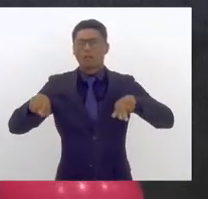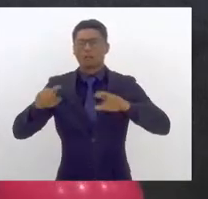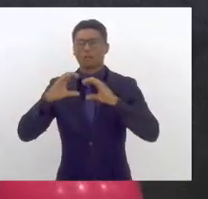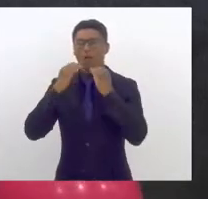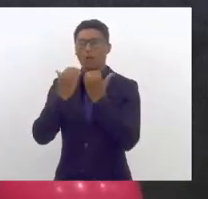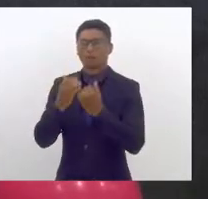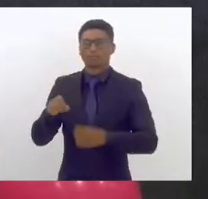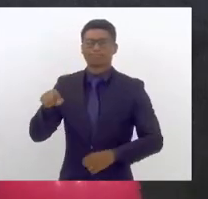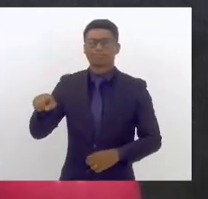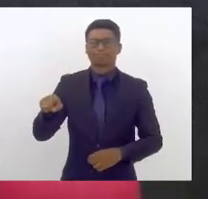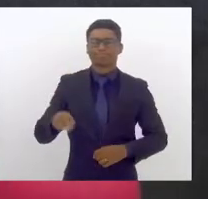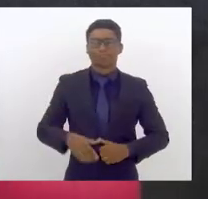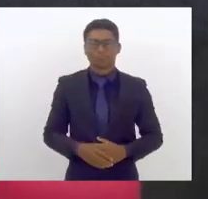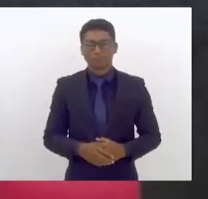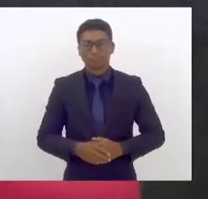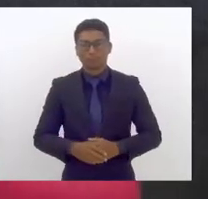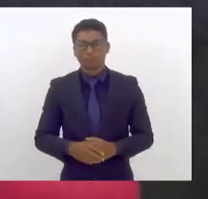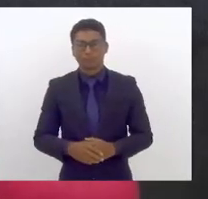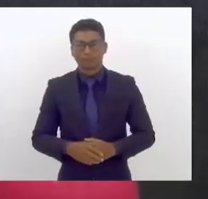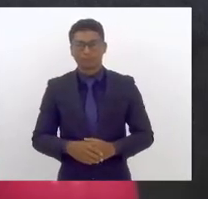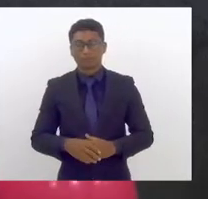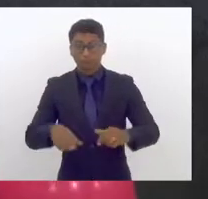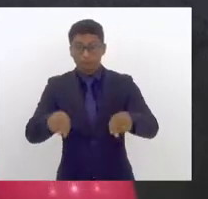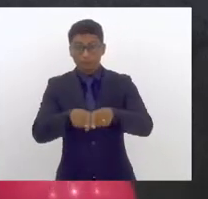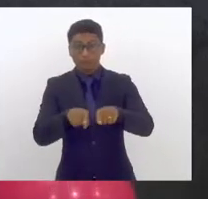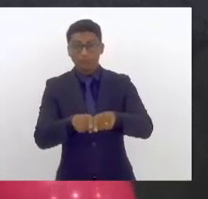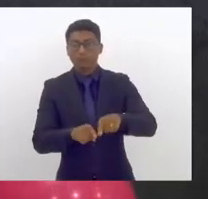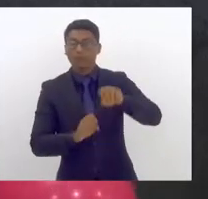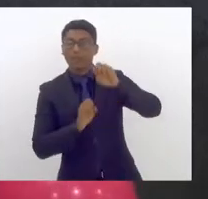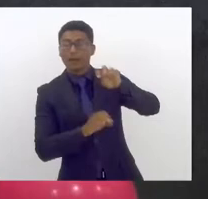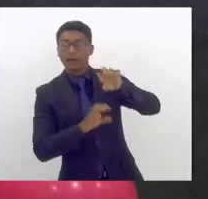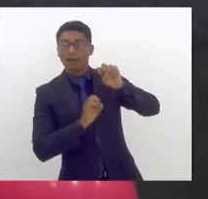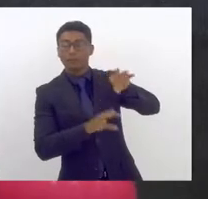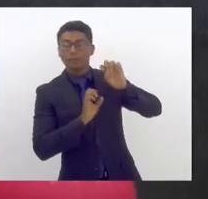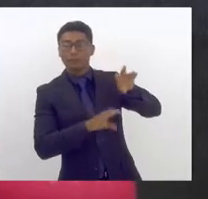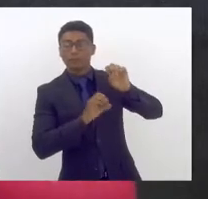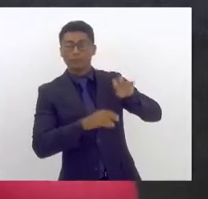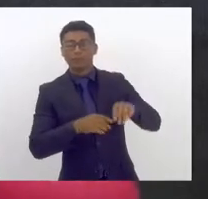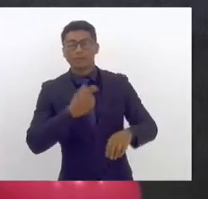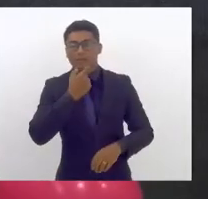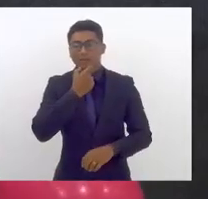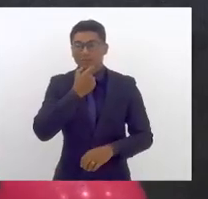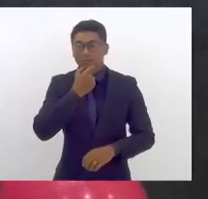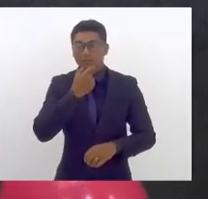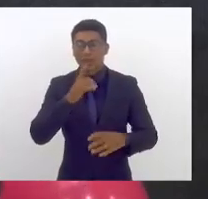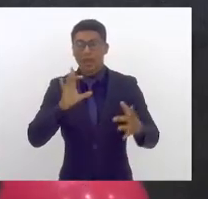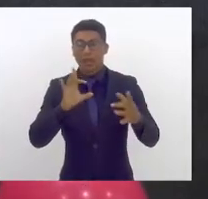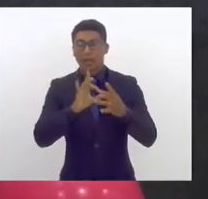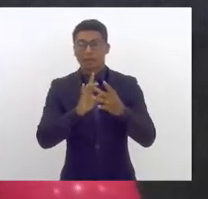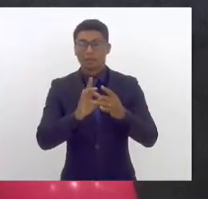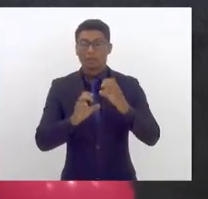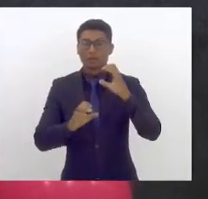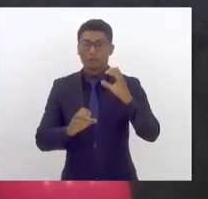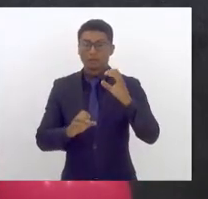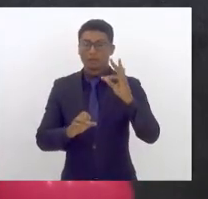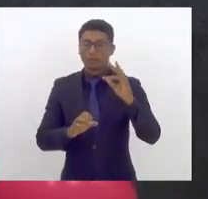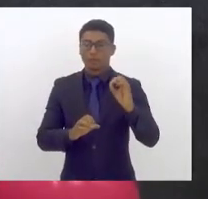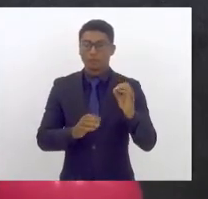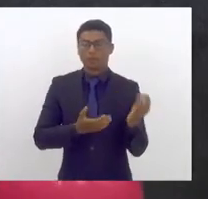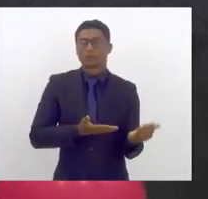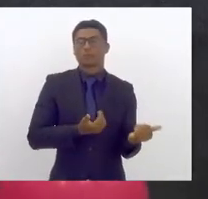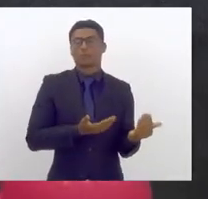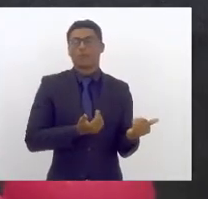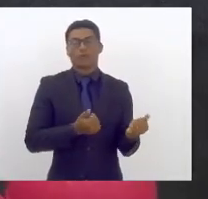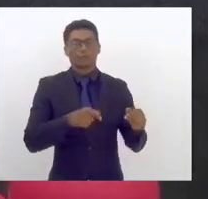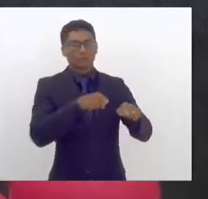e a gente dá nossa aula de inglês tem uma parceria com CTO com os nossos jovens também